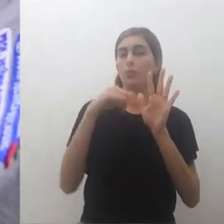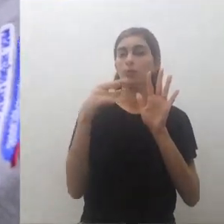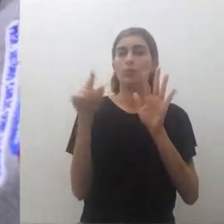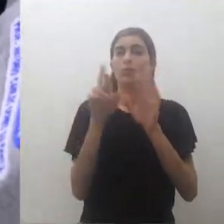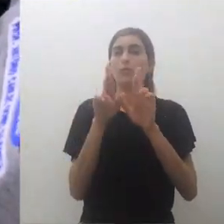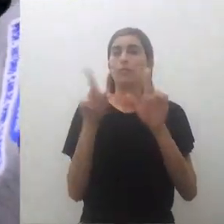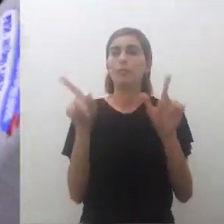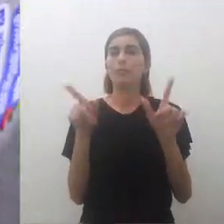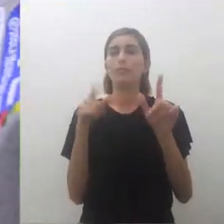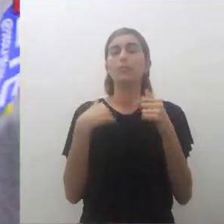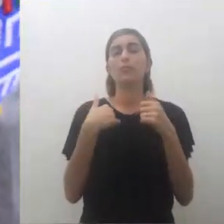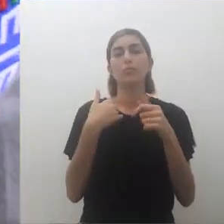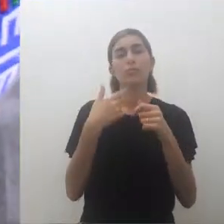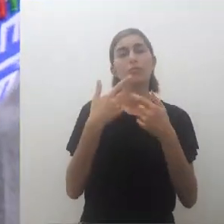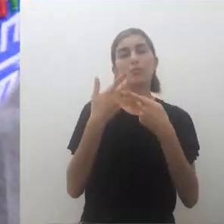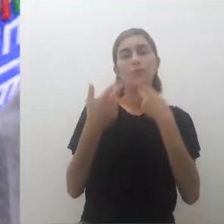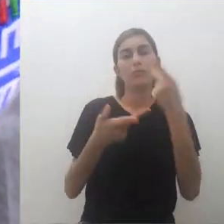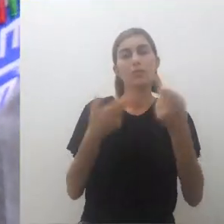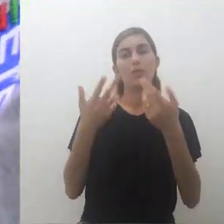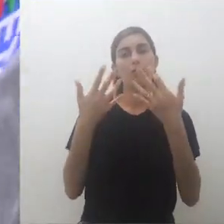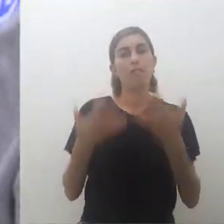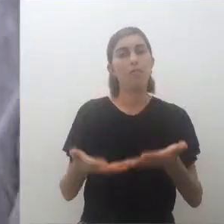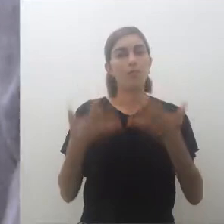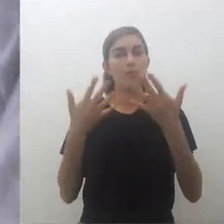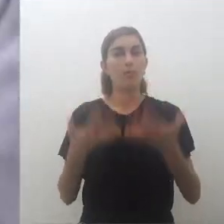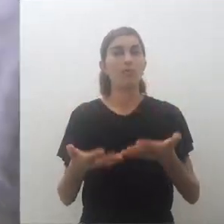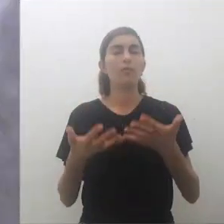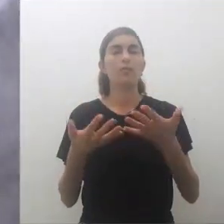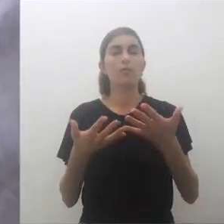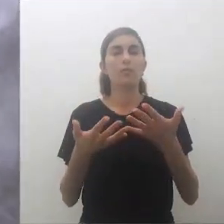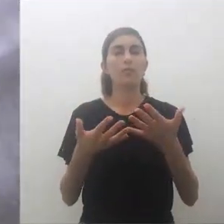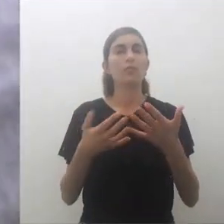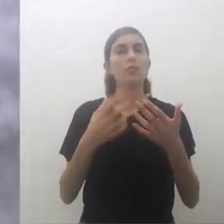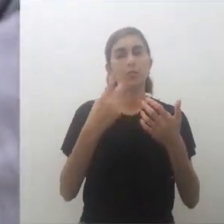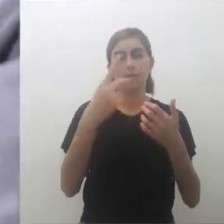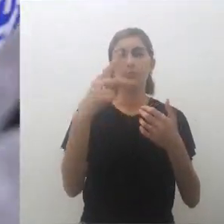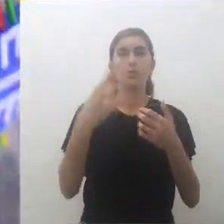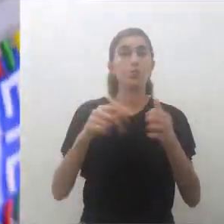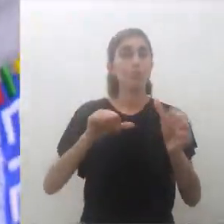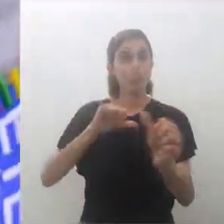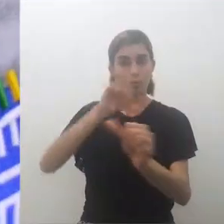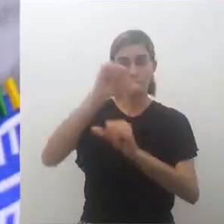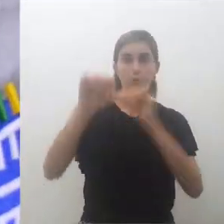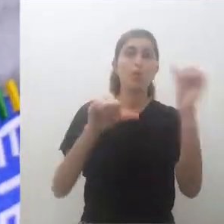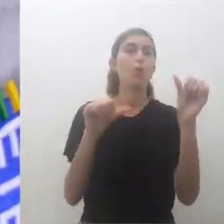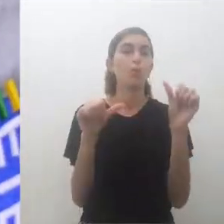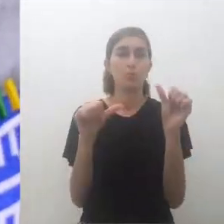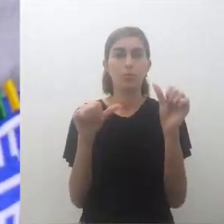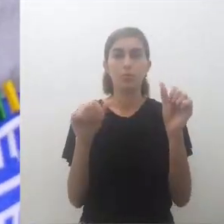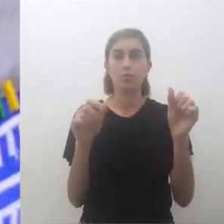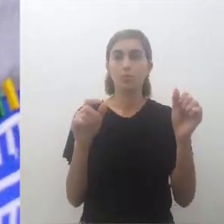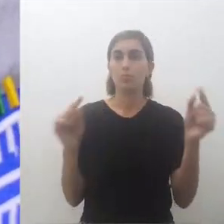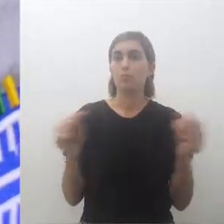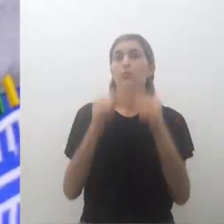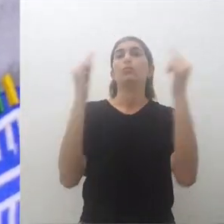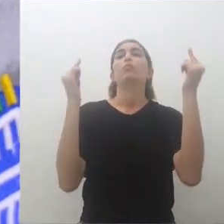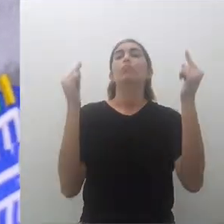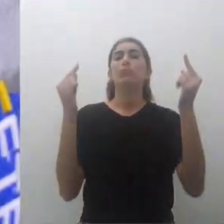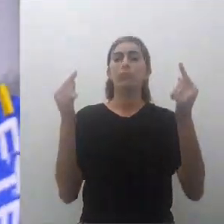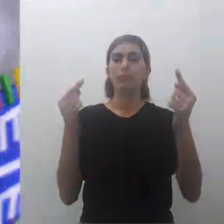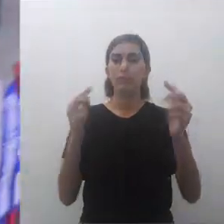diferenciada e leve ainda. Se eu troco, eu